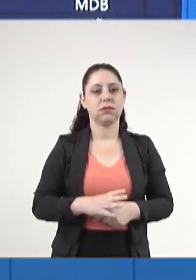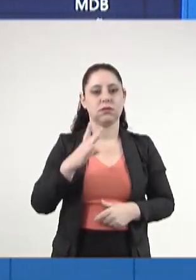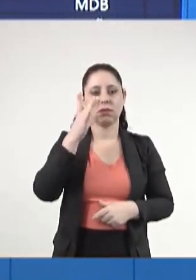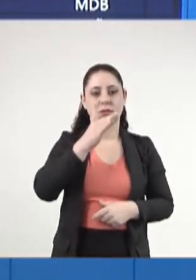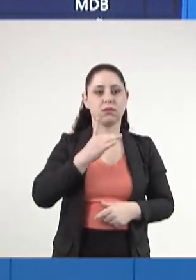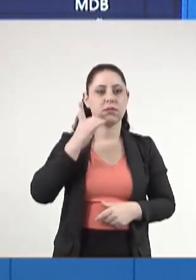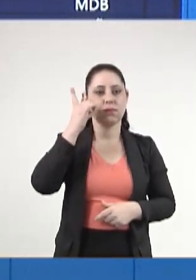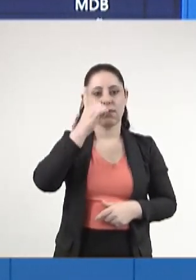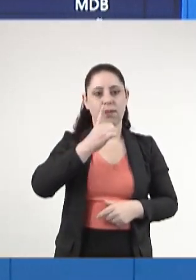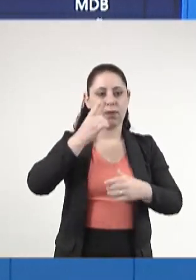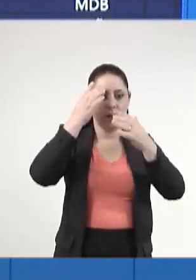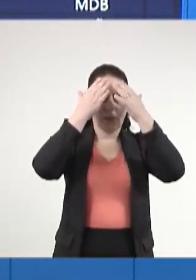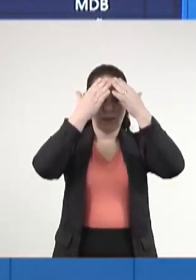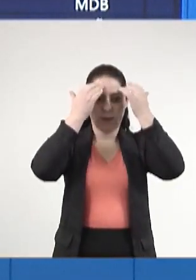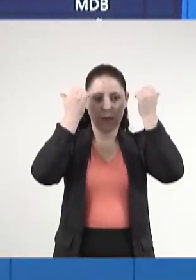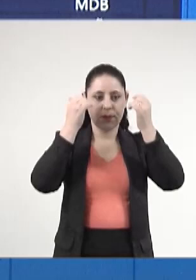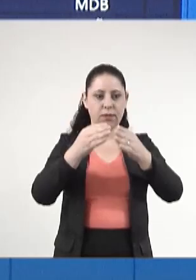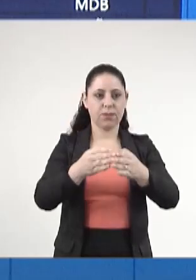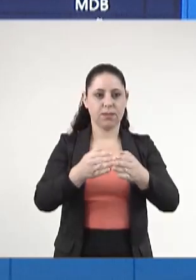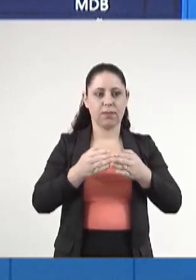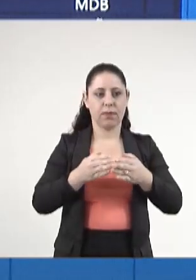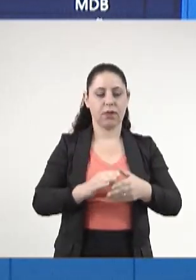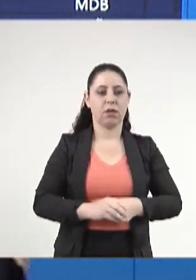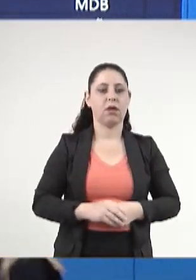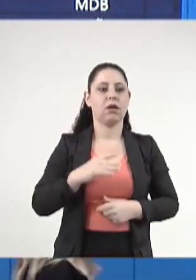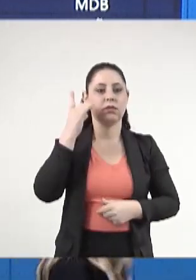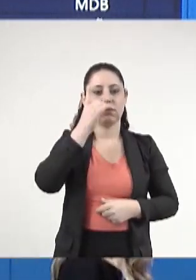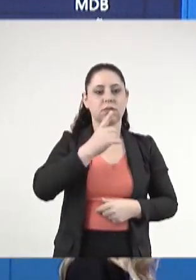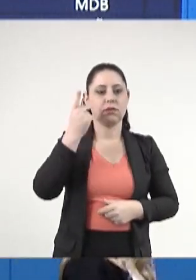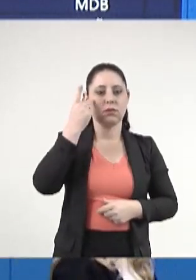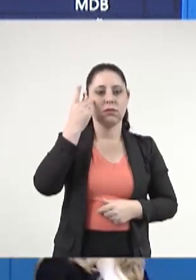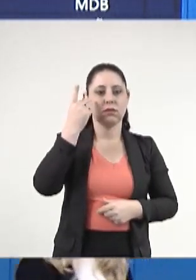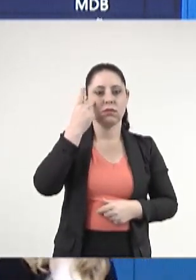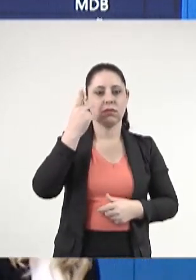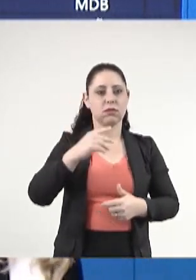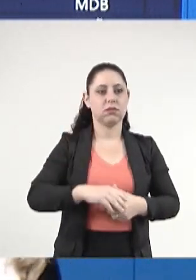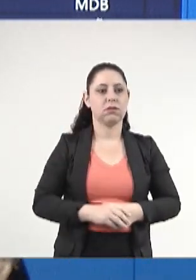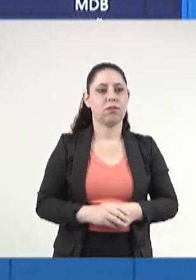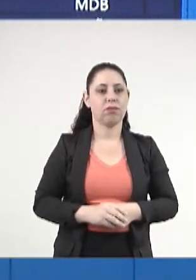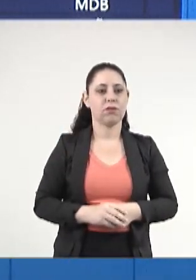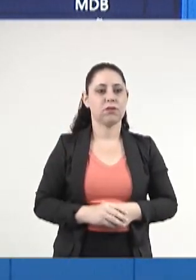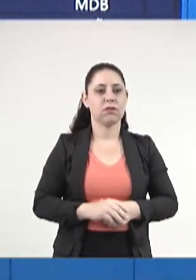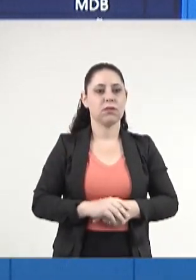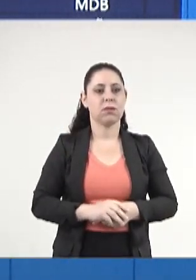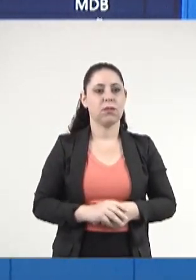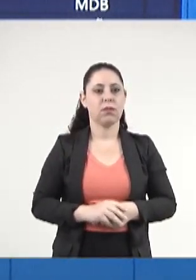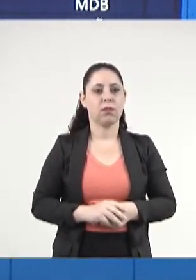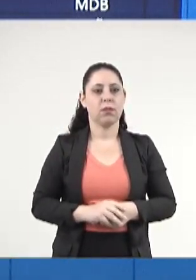Deputado Paulo Duarte, por favor. Deputado Pedro Kemp, por obséquio.